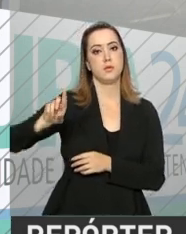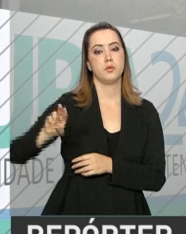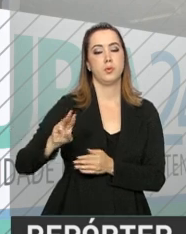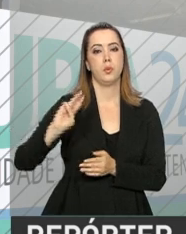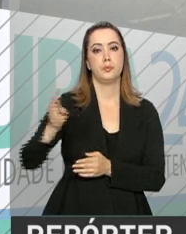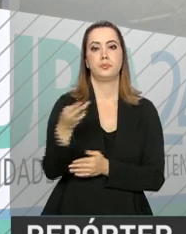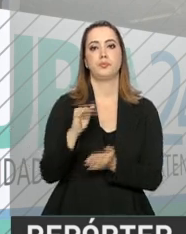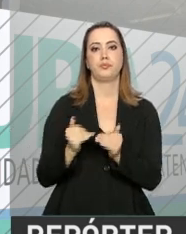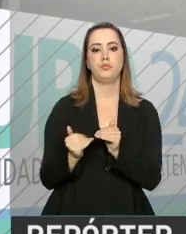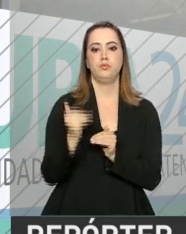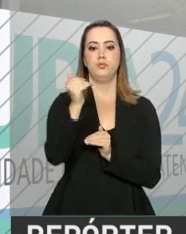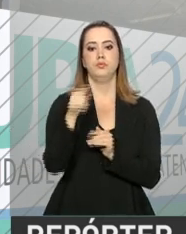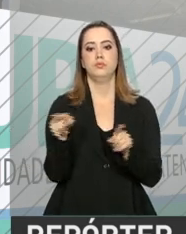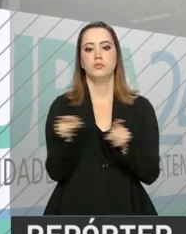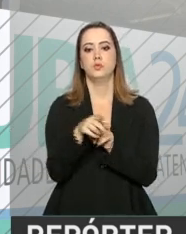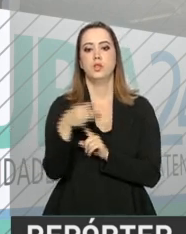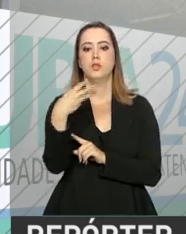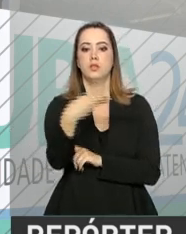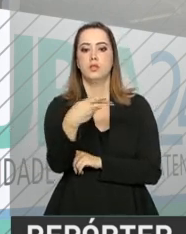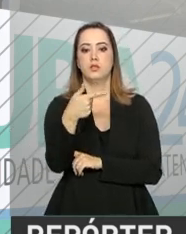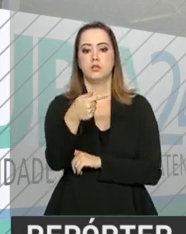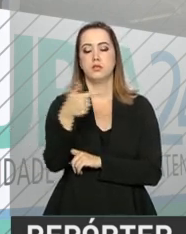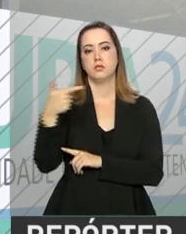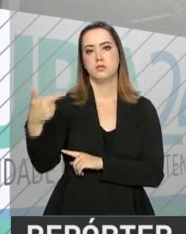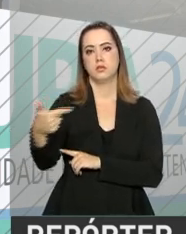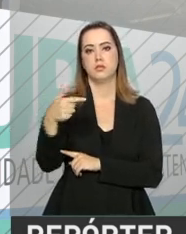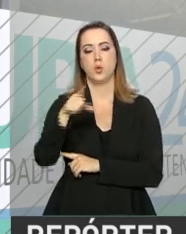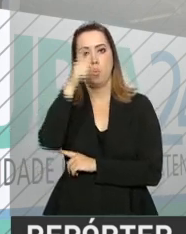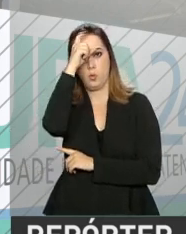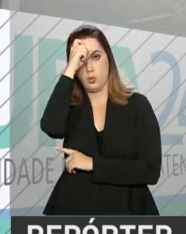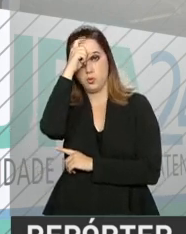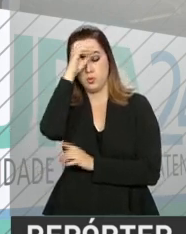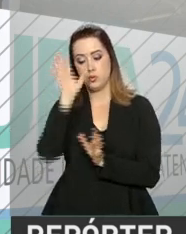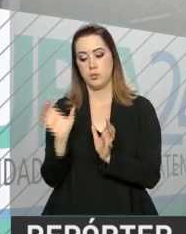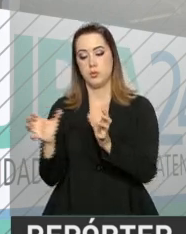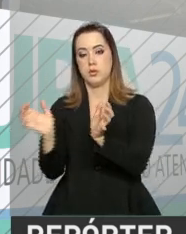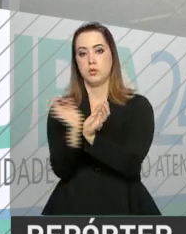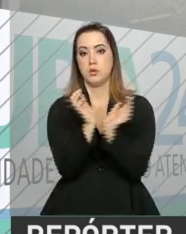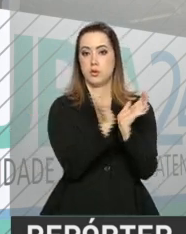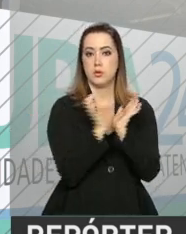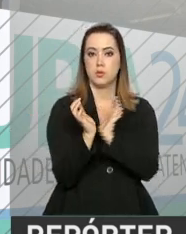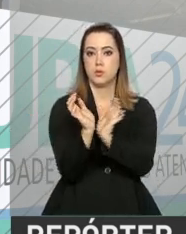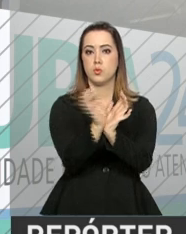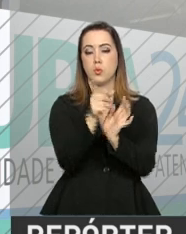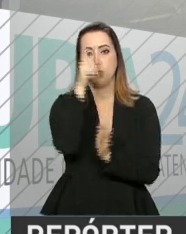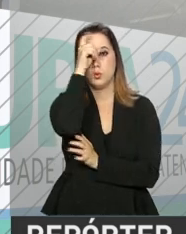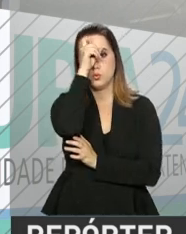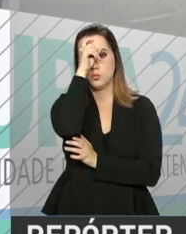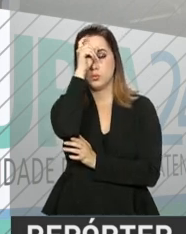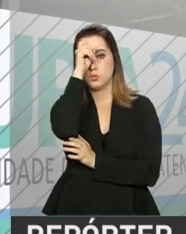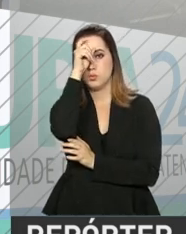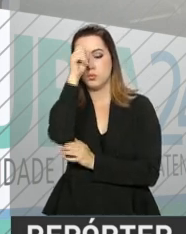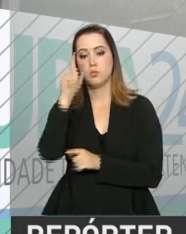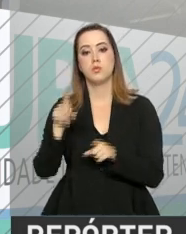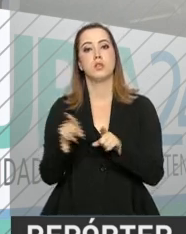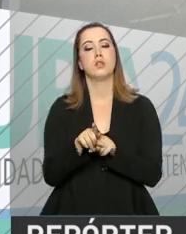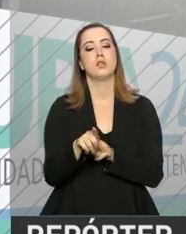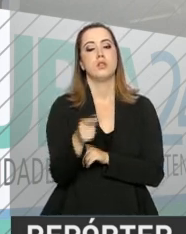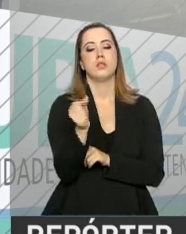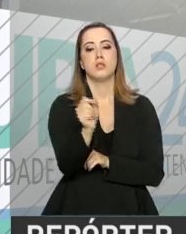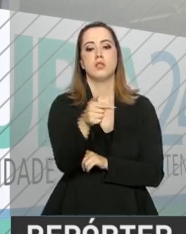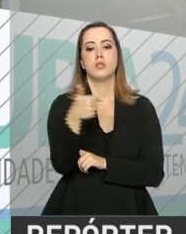R$ 372 milhões para 216 santas casas e entidades filantrópicas de saúde por ano para